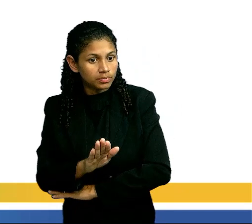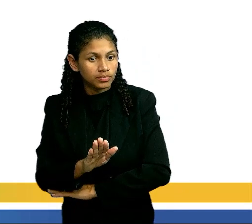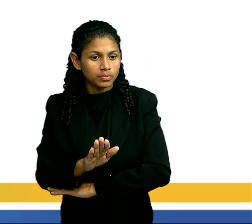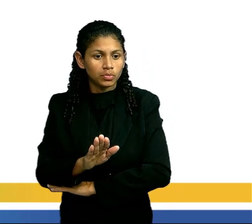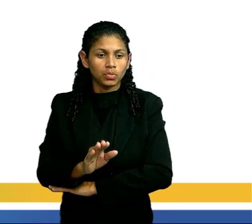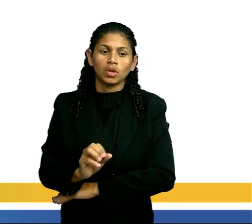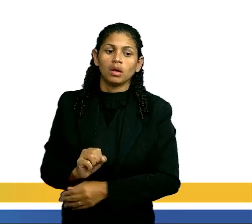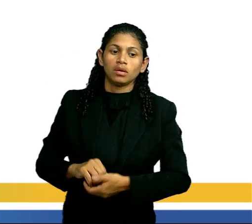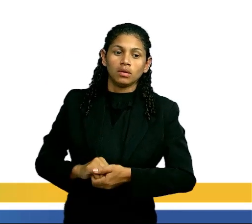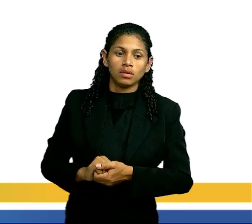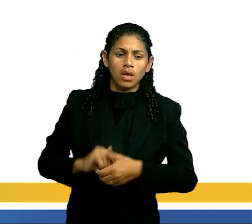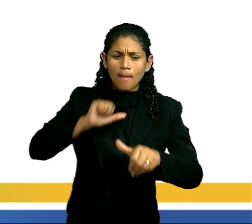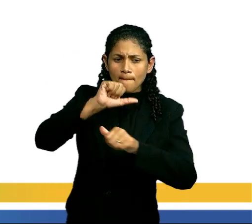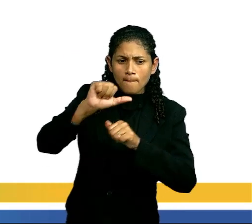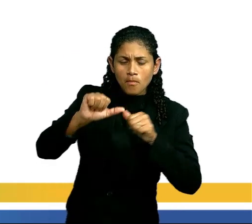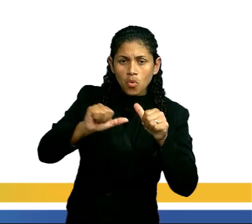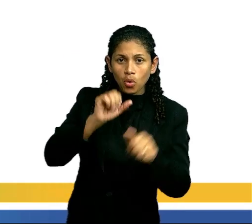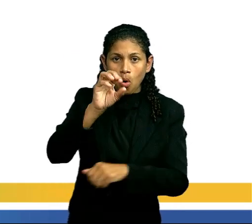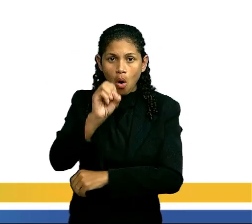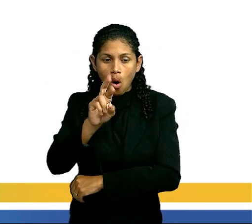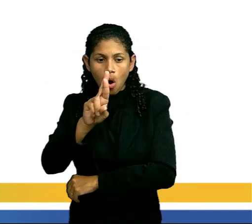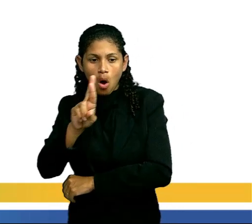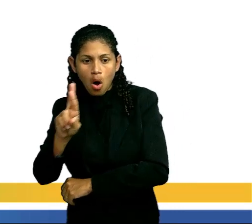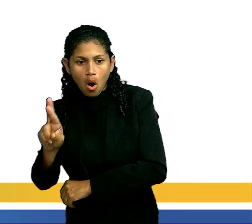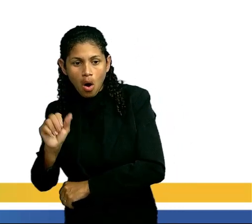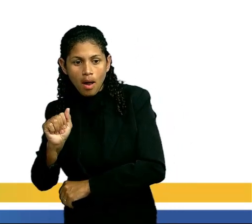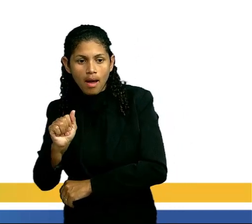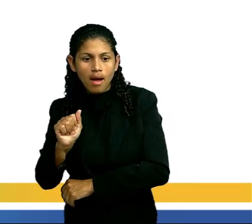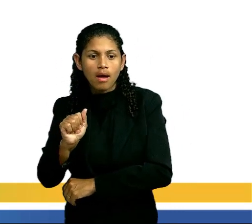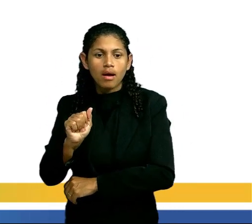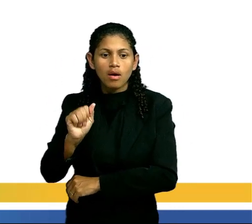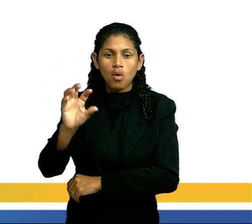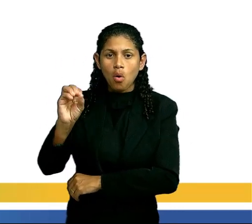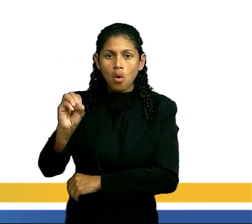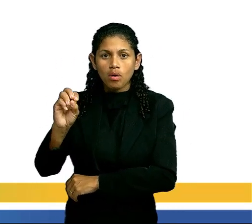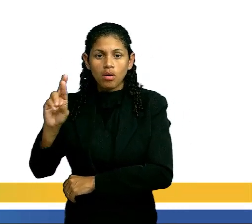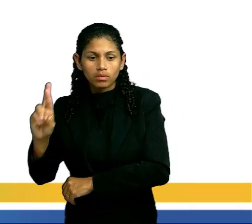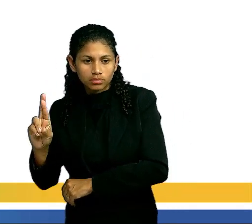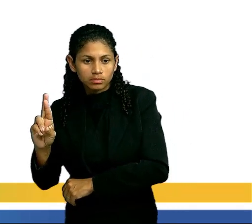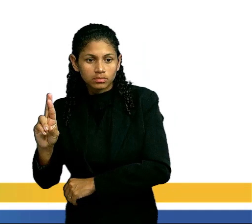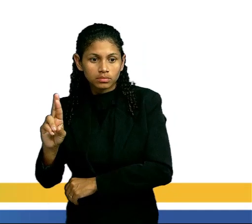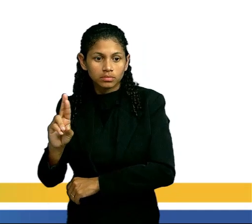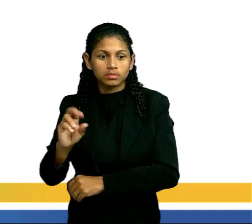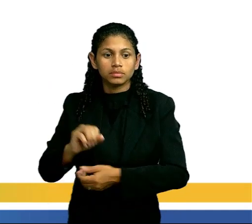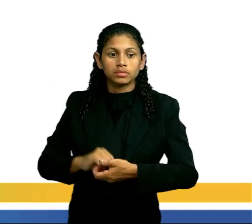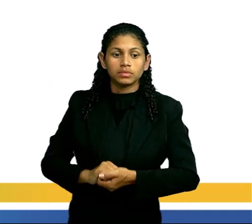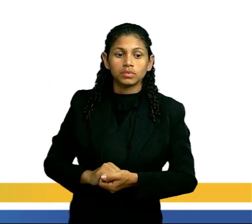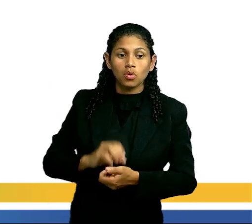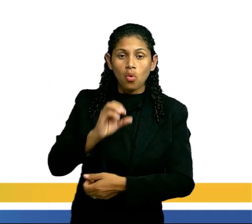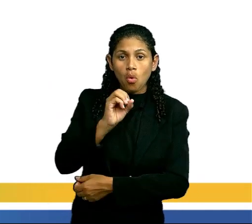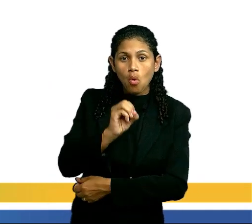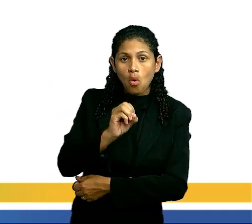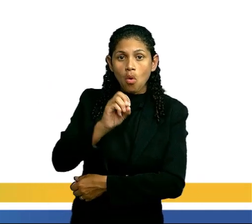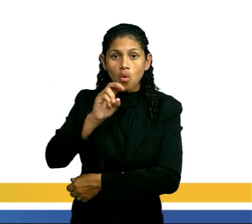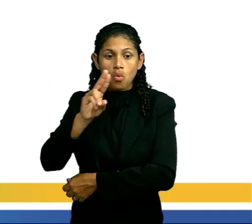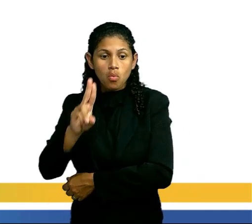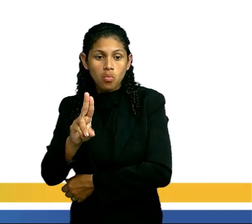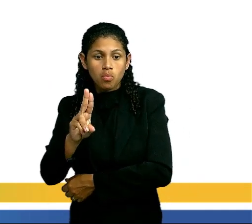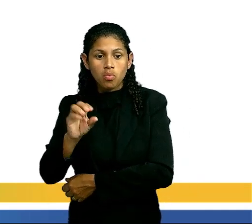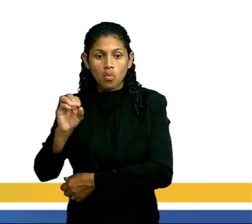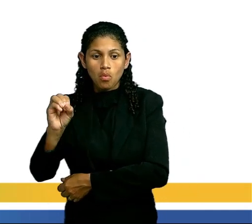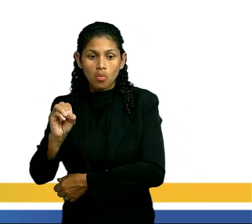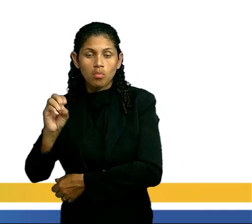pela tarde. O professor estará no colégio ou pela manhã ou pela tarde. Observe aí que